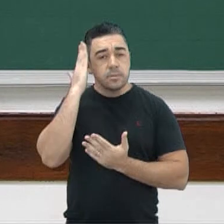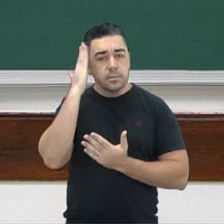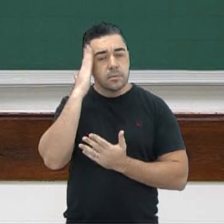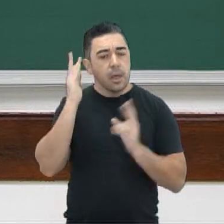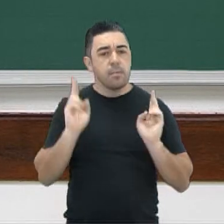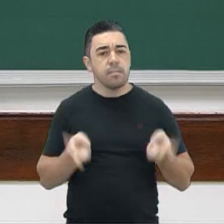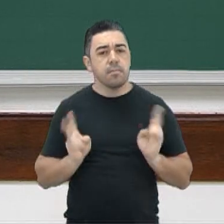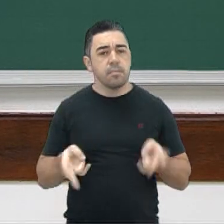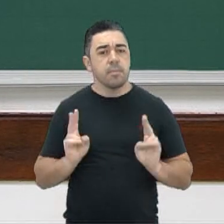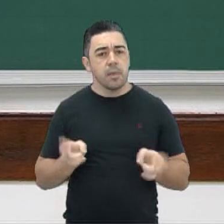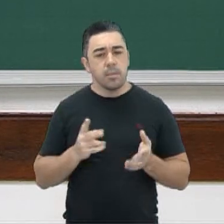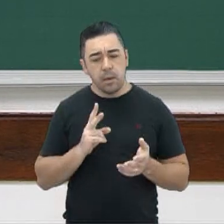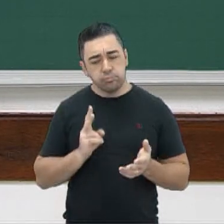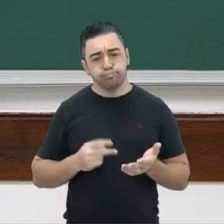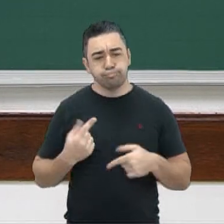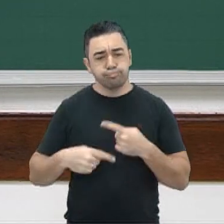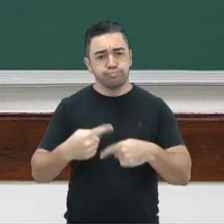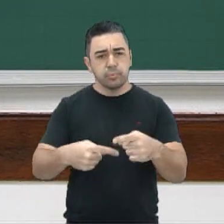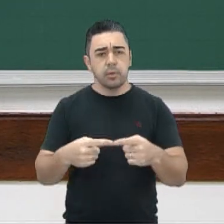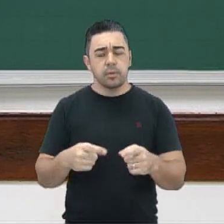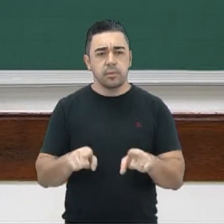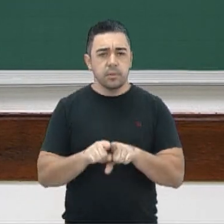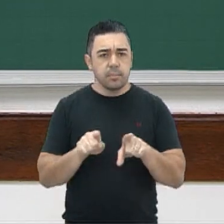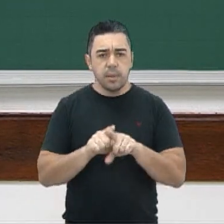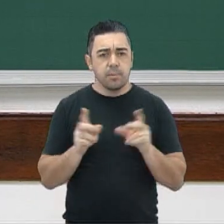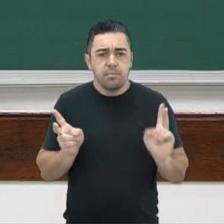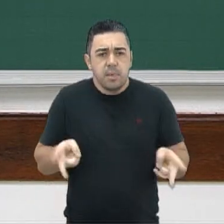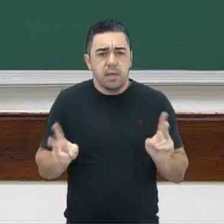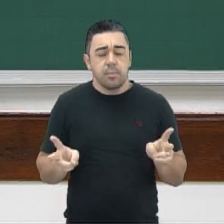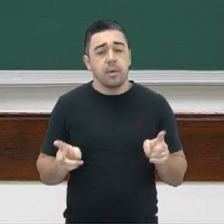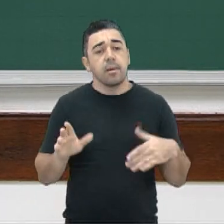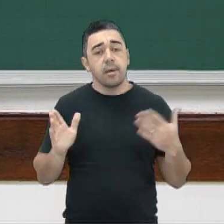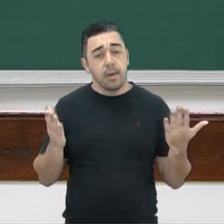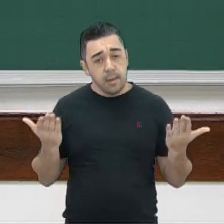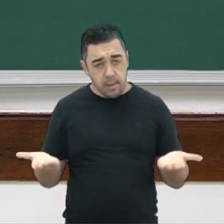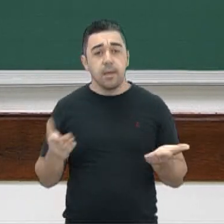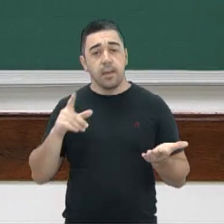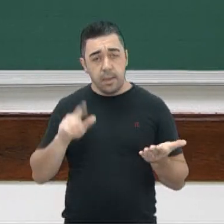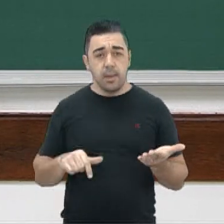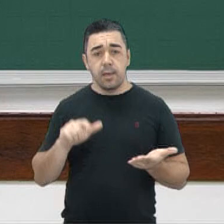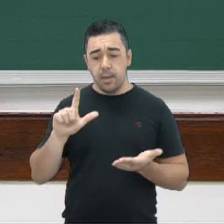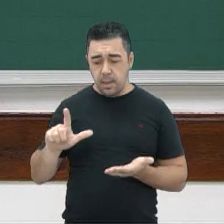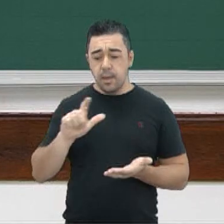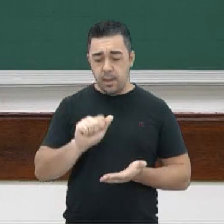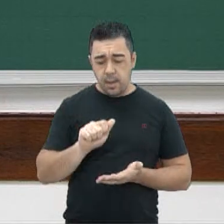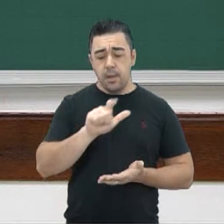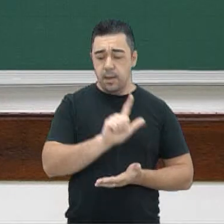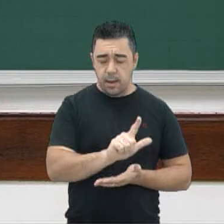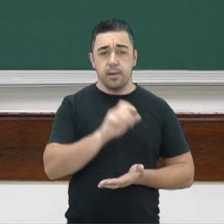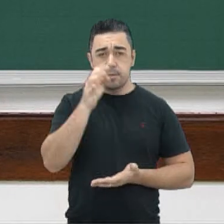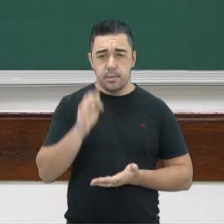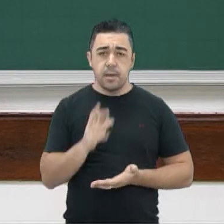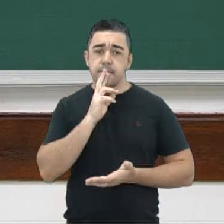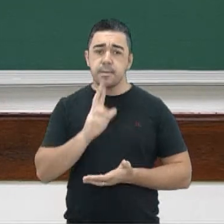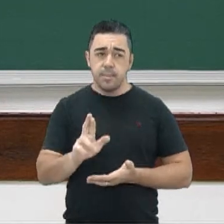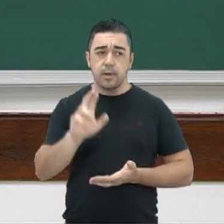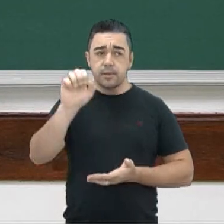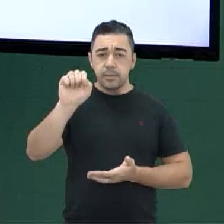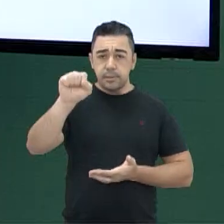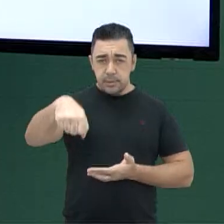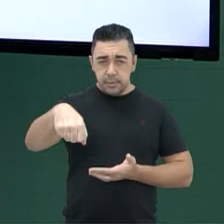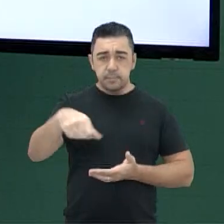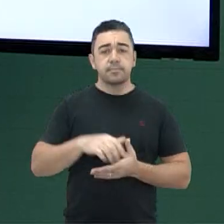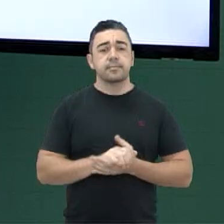terão a mesma sequência, o mesmo tamanho, a mesma medida. Então, é o caso L a L. A resposta vai